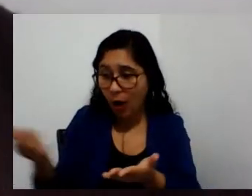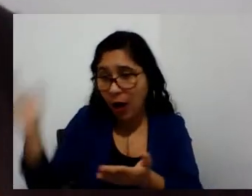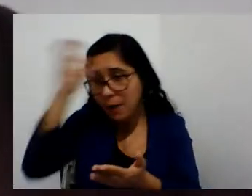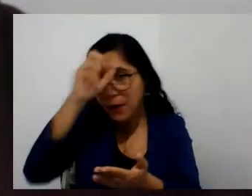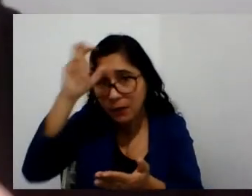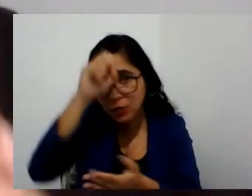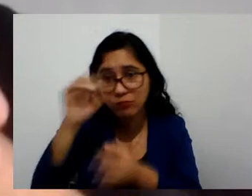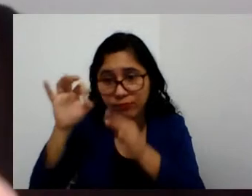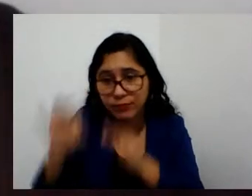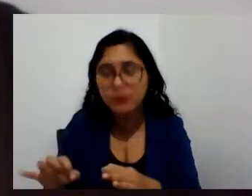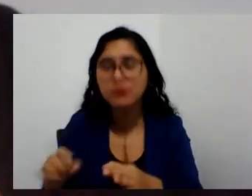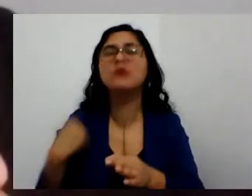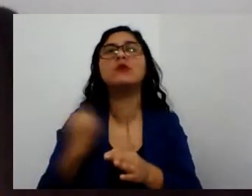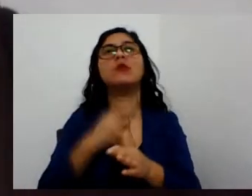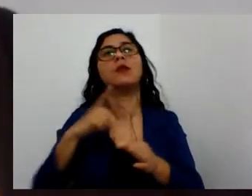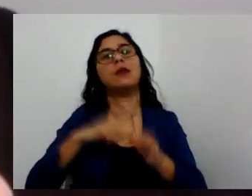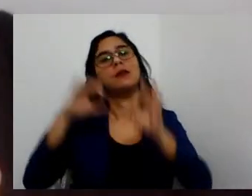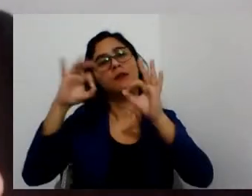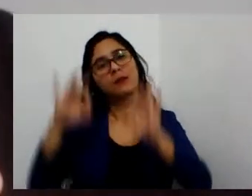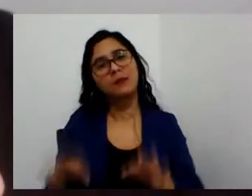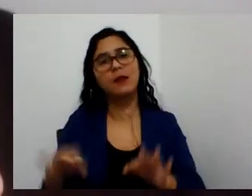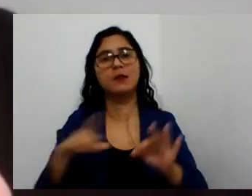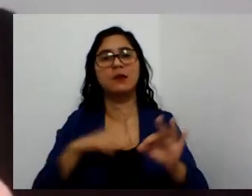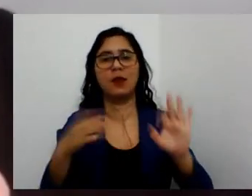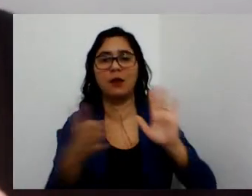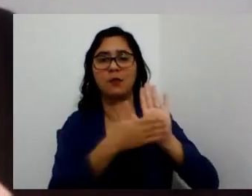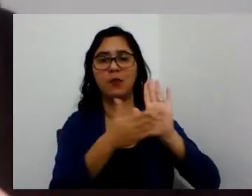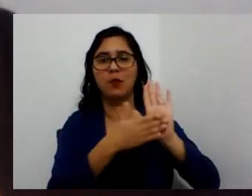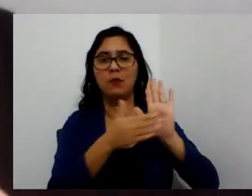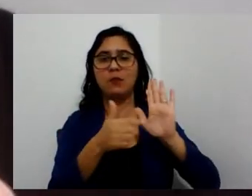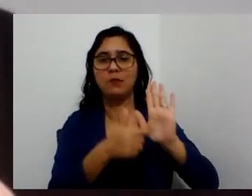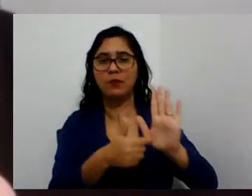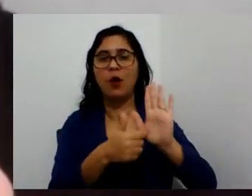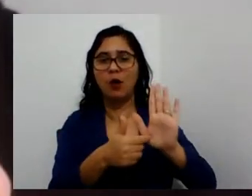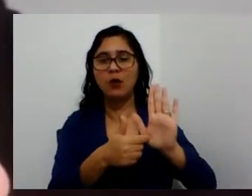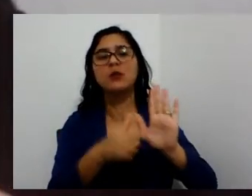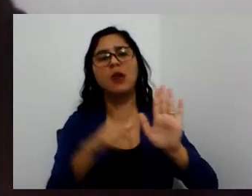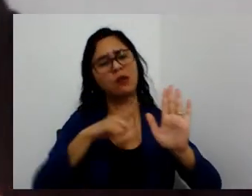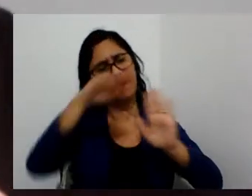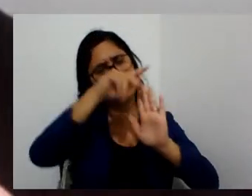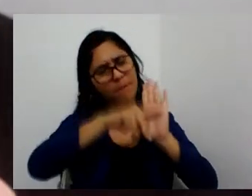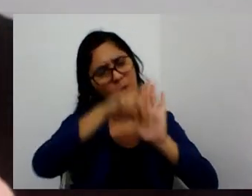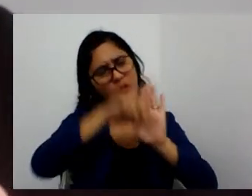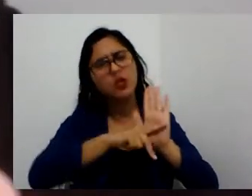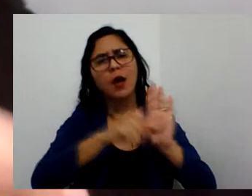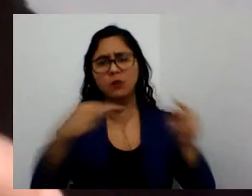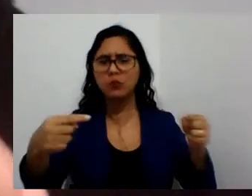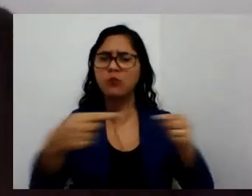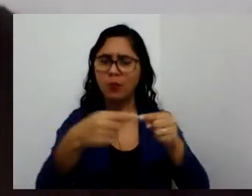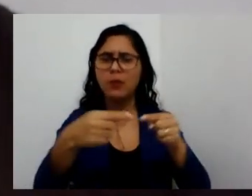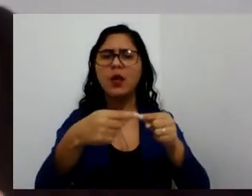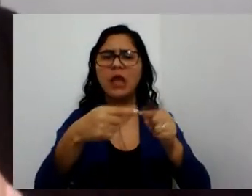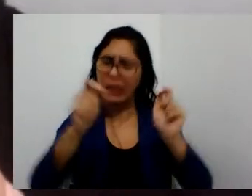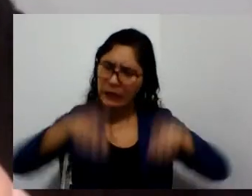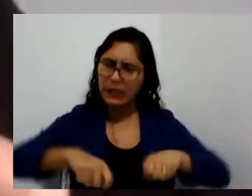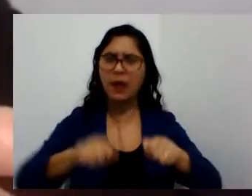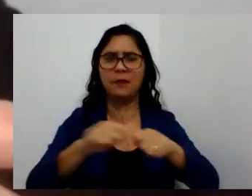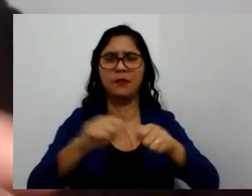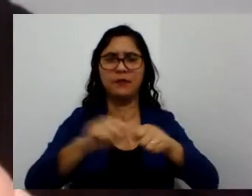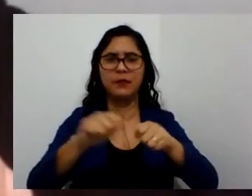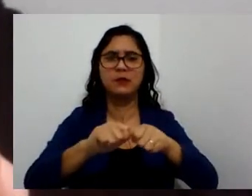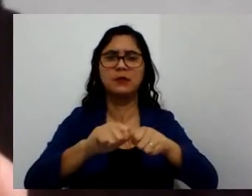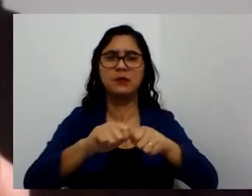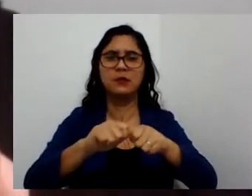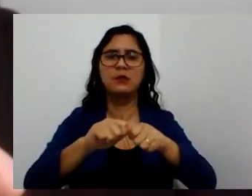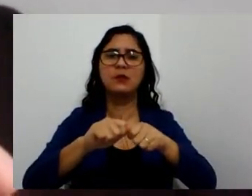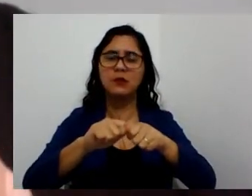convicção de termos uma proposta baseada em projetos viáveis, realizáveis, e que certamente, com